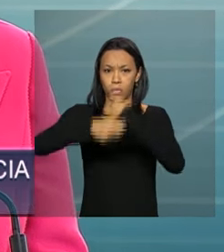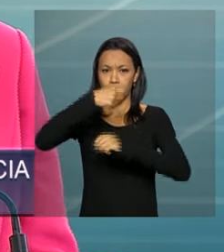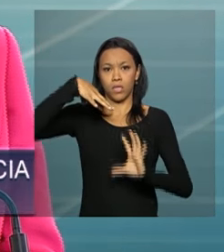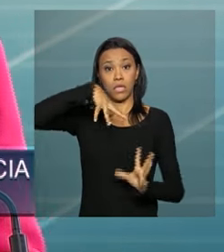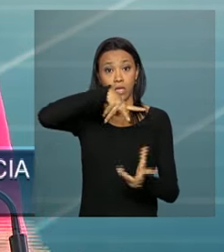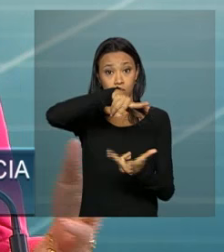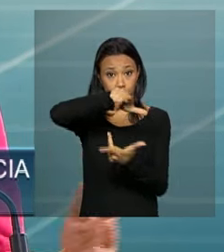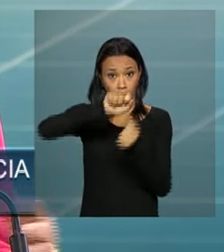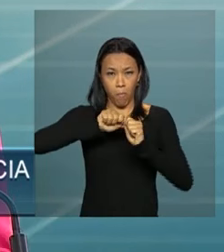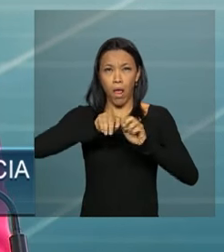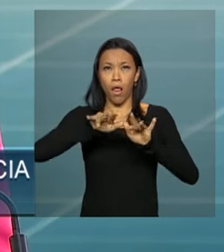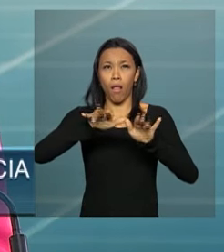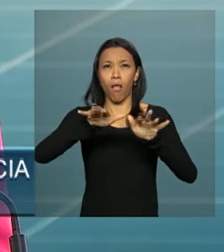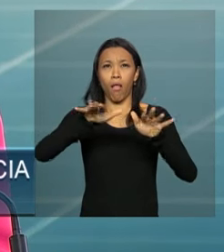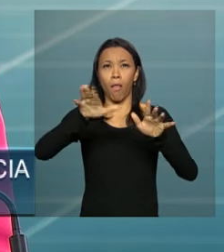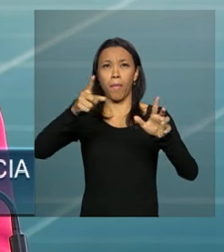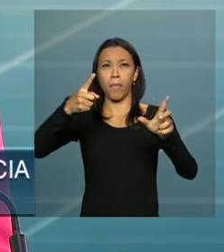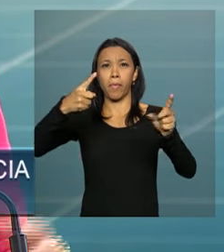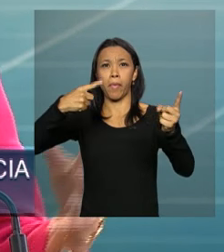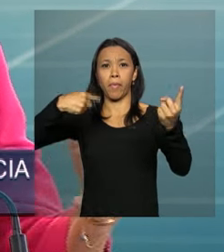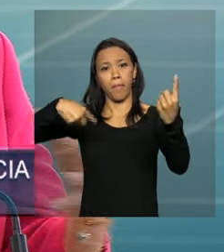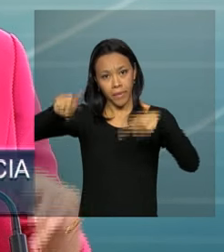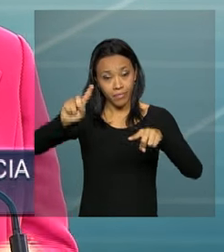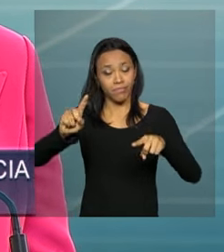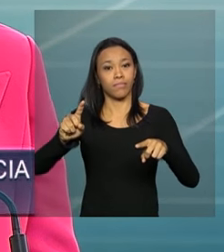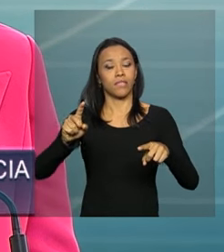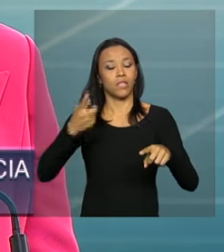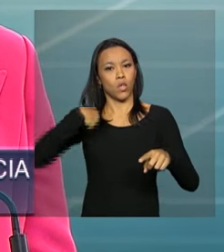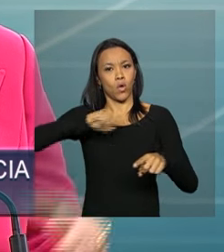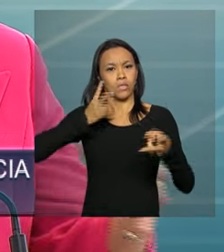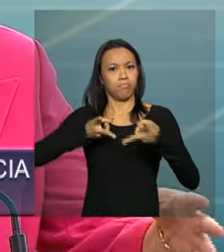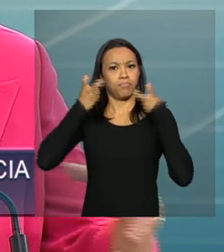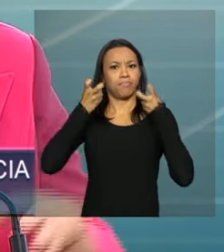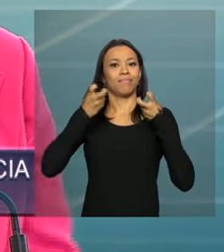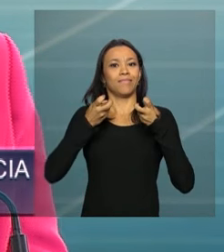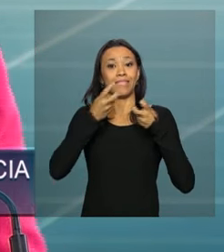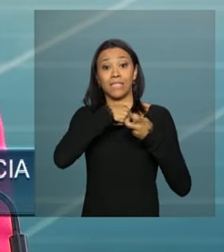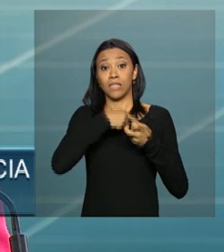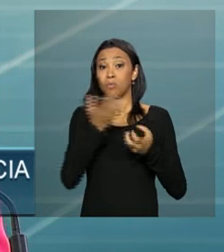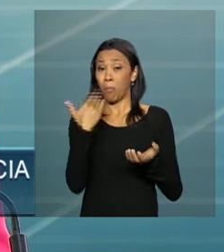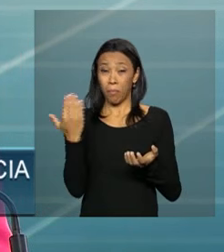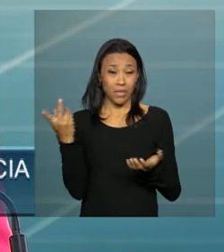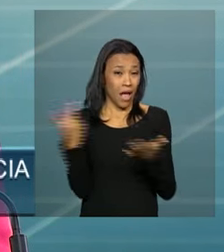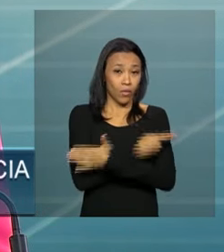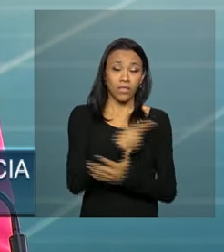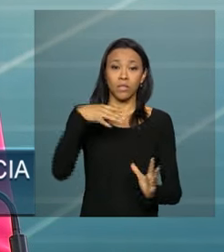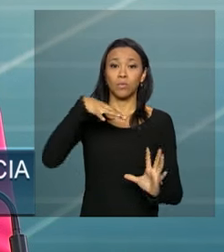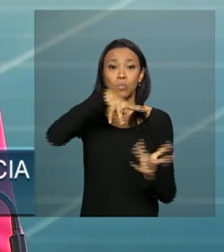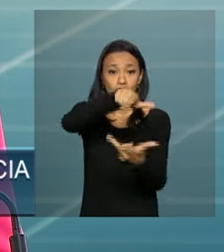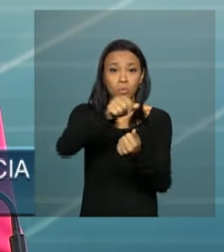internacional continuaria. Pelo contrário, nós vínhamos de uma crise grave no mundo.